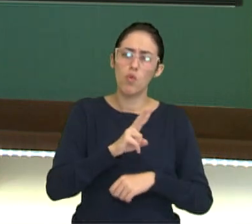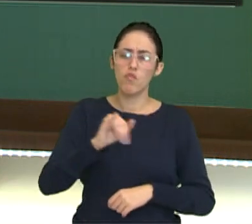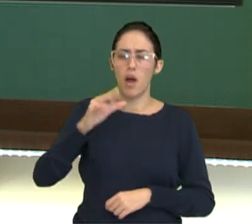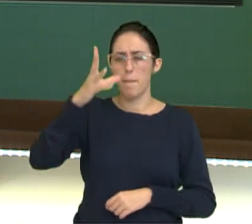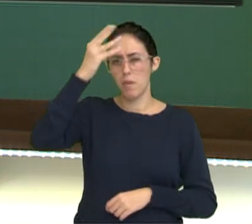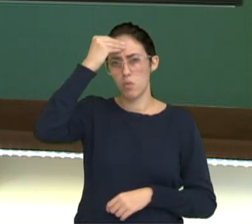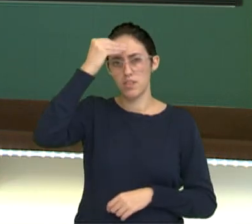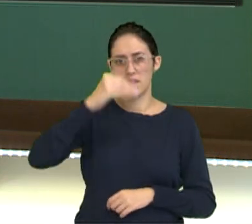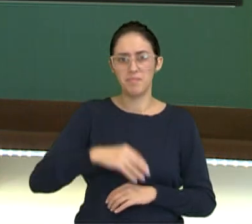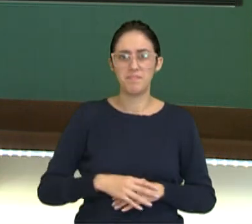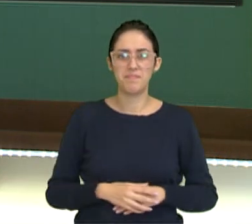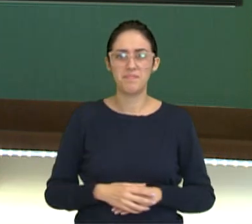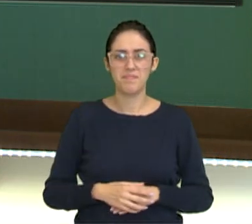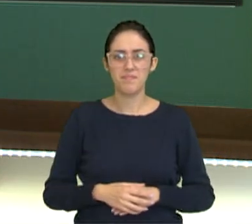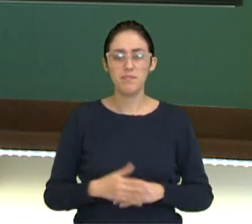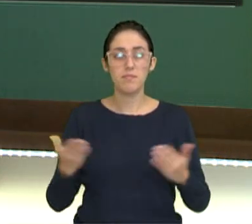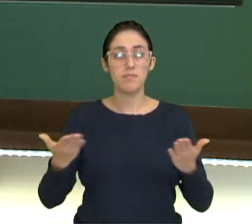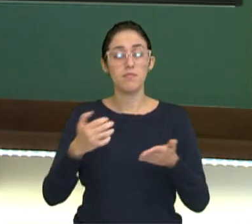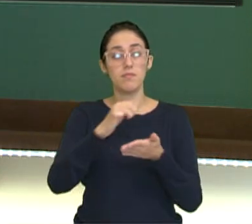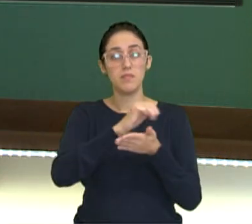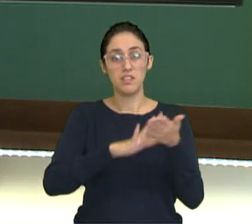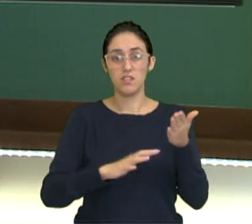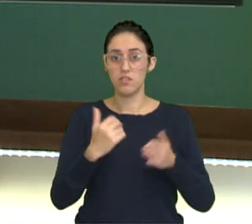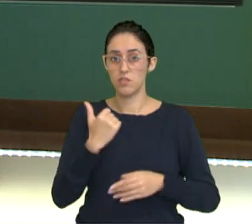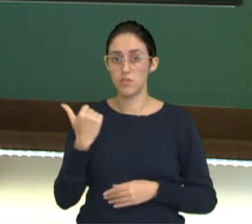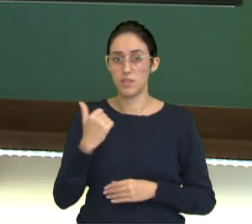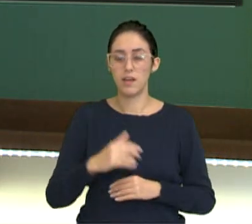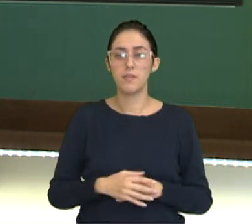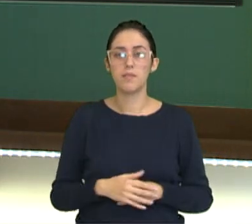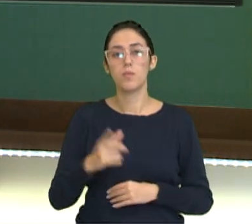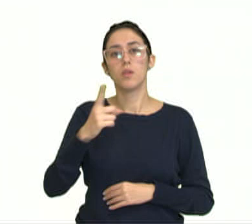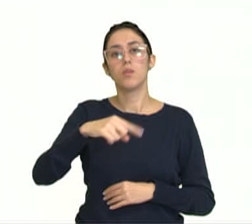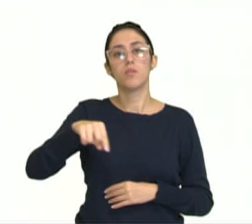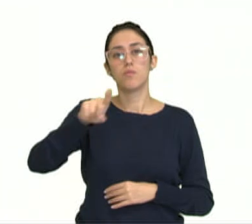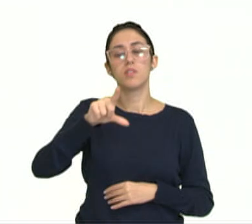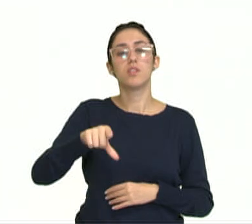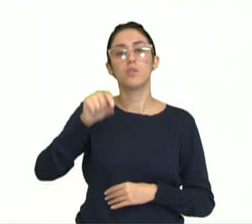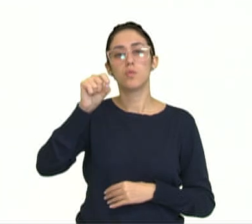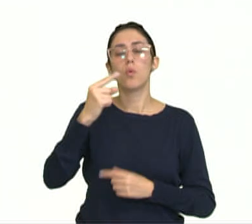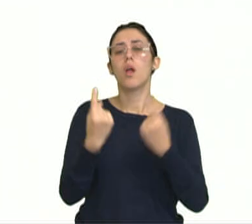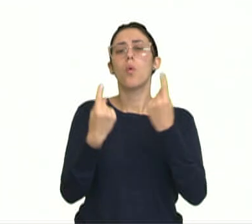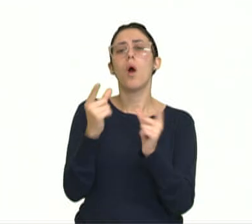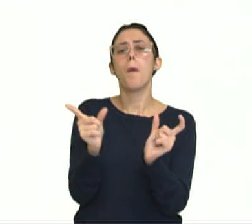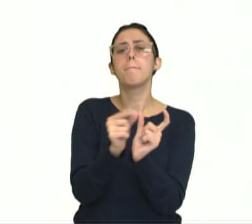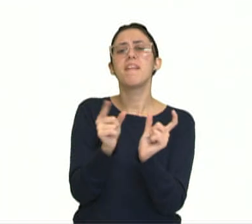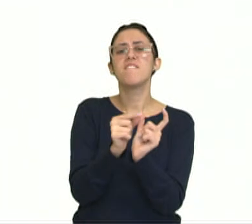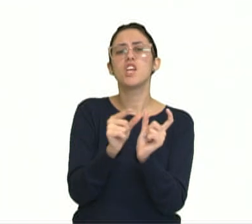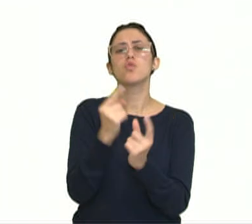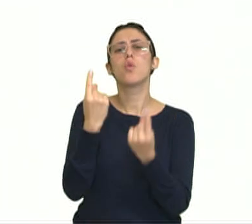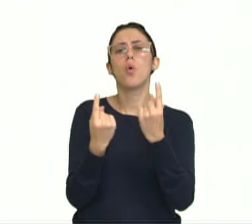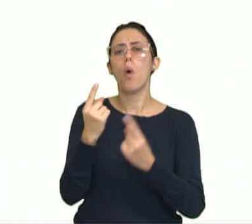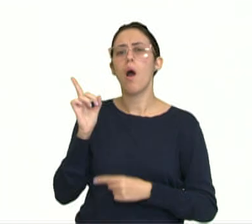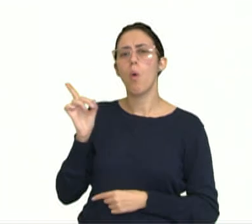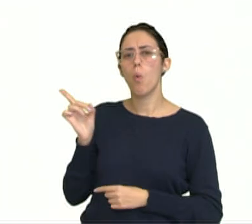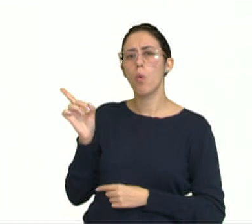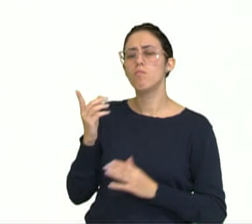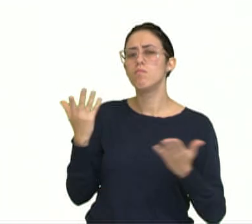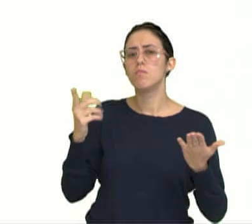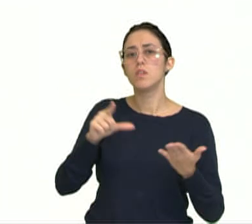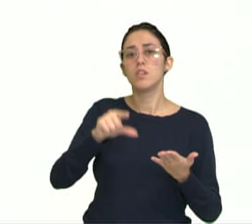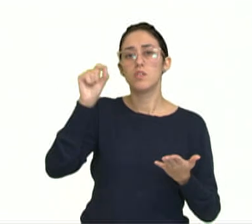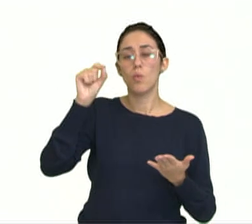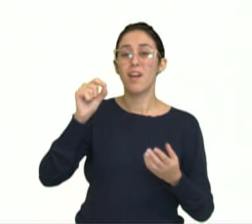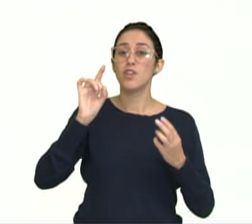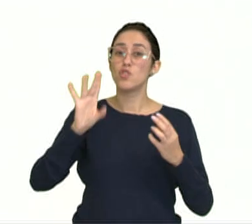tá bom? Exercício para vocês. Eu quero que vocês usem aqui o prefixo correto. De todas as opções, apenas 3